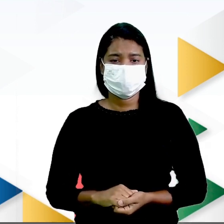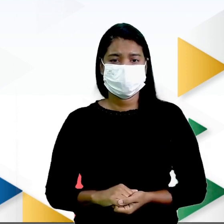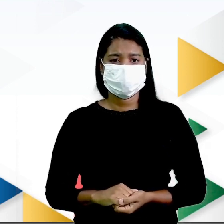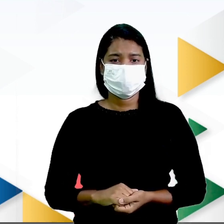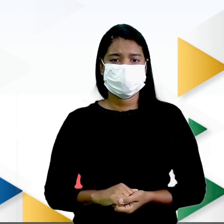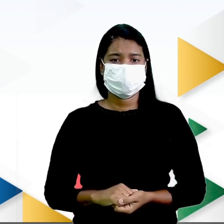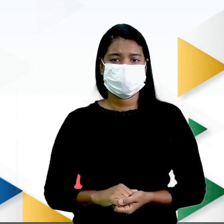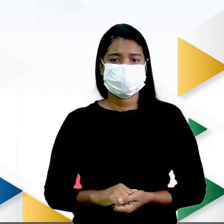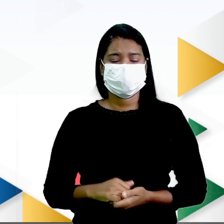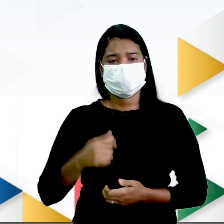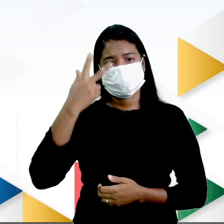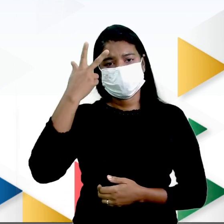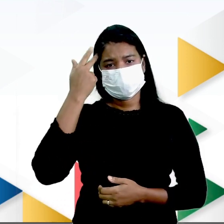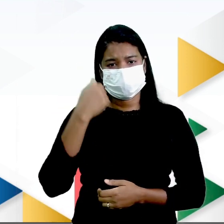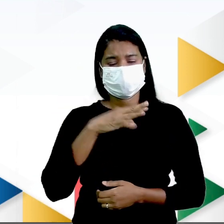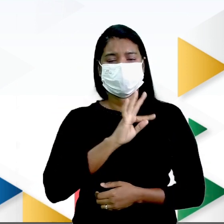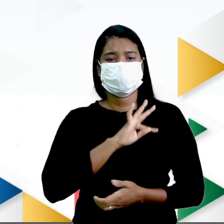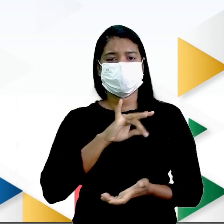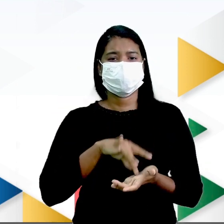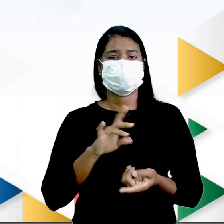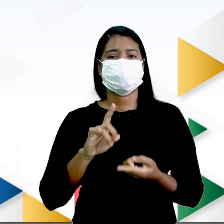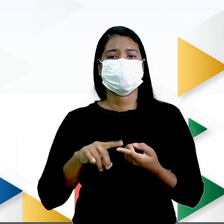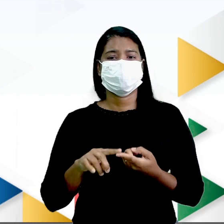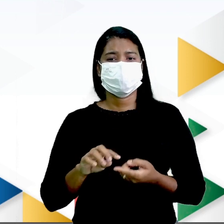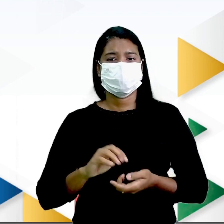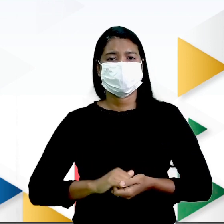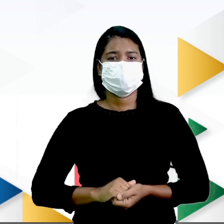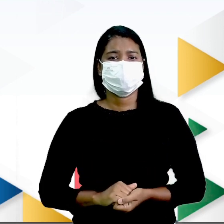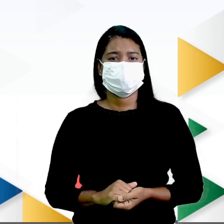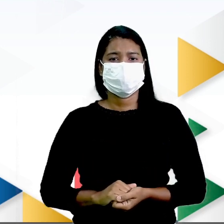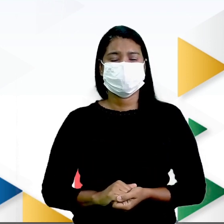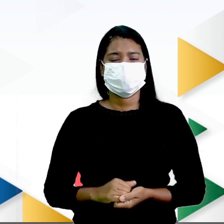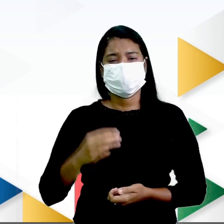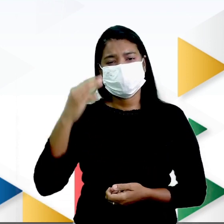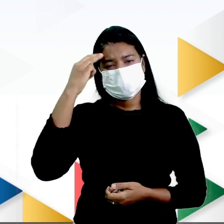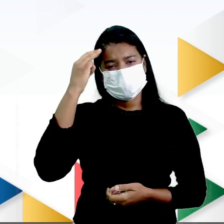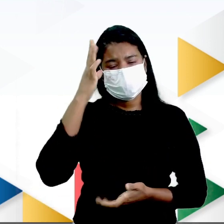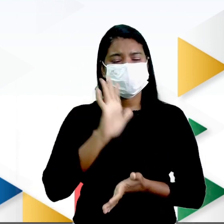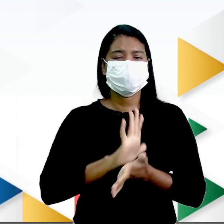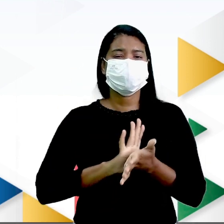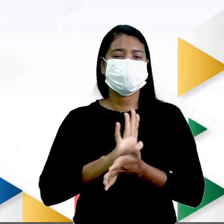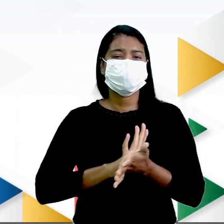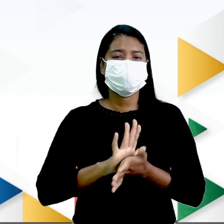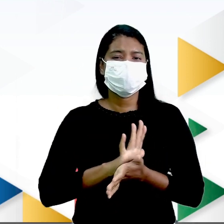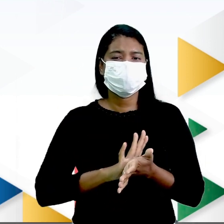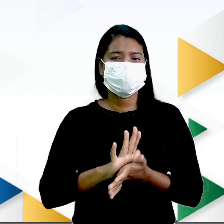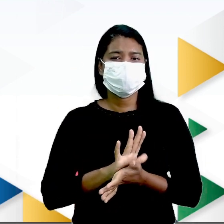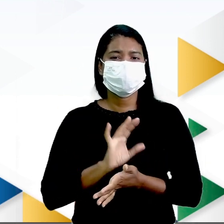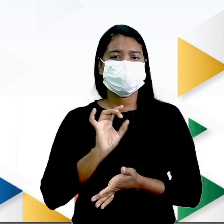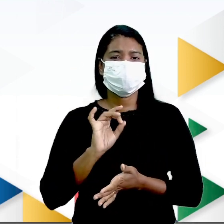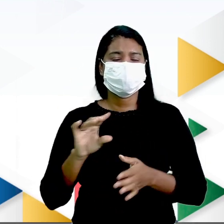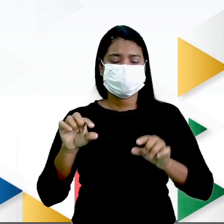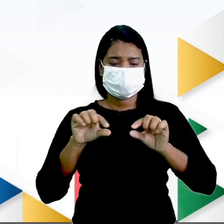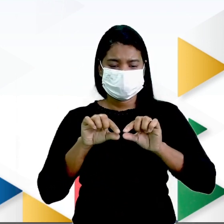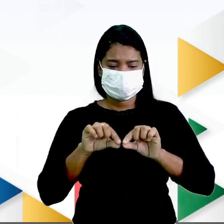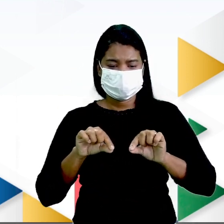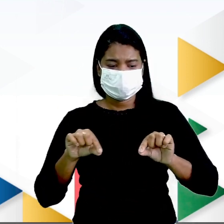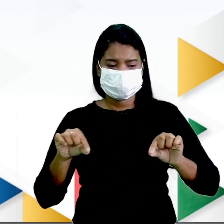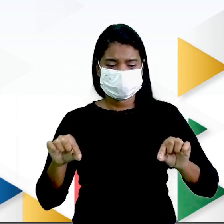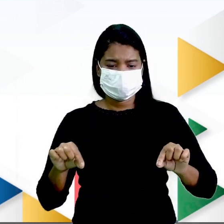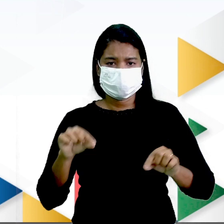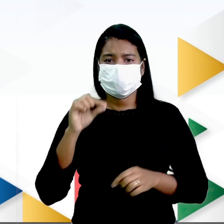vou fazer a mesma técnica. Viu como é interessante? Você não precisa decorar nada. Você só precisa de uma régua, de um